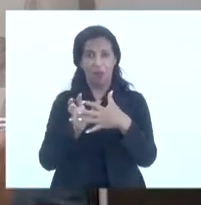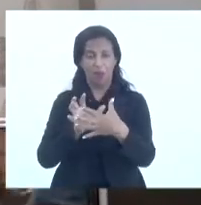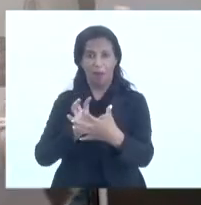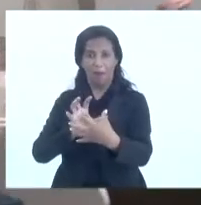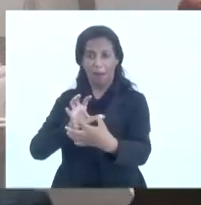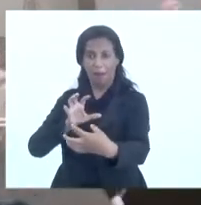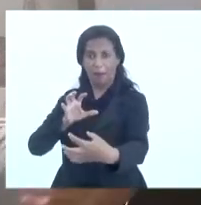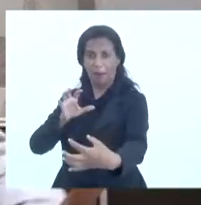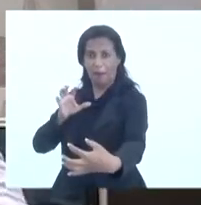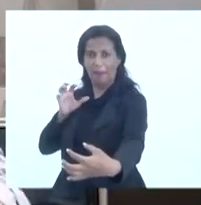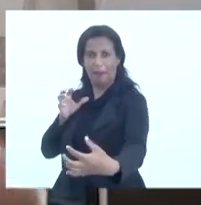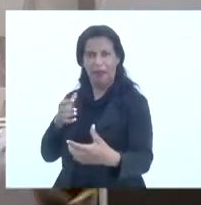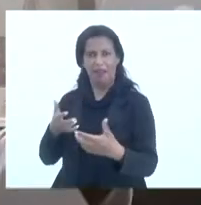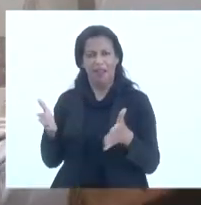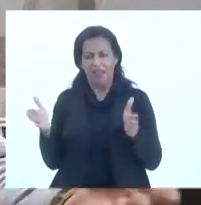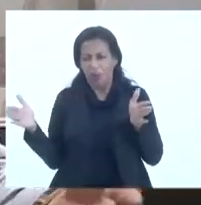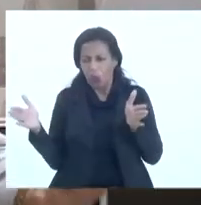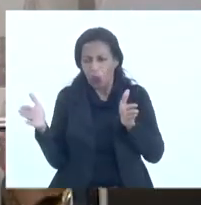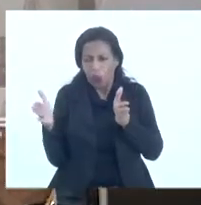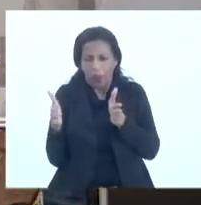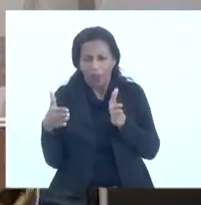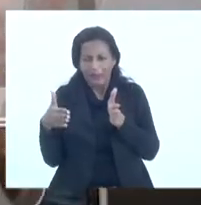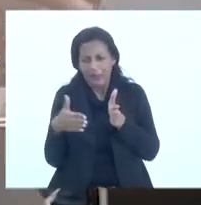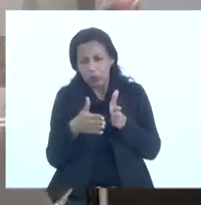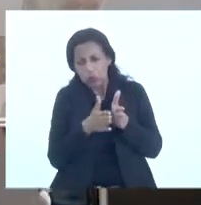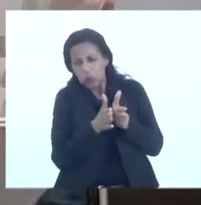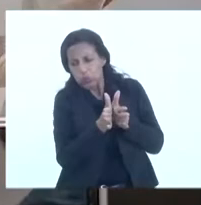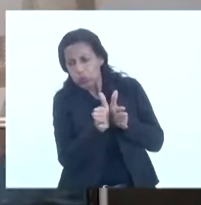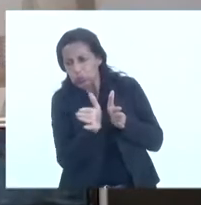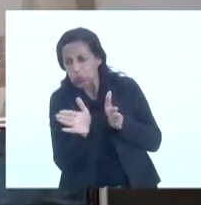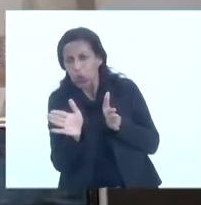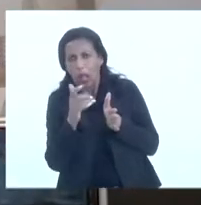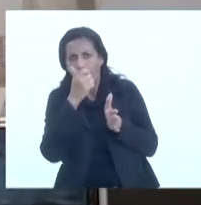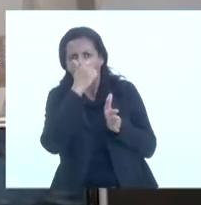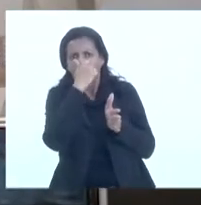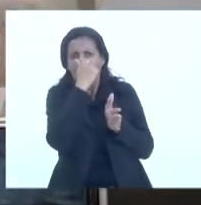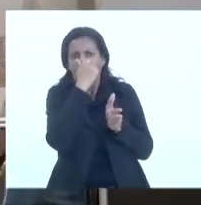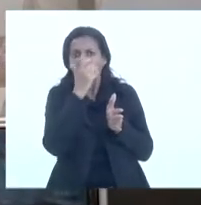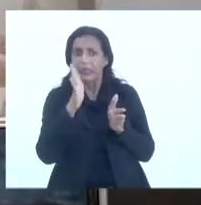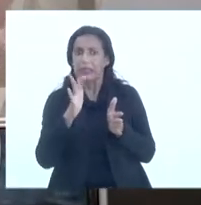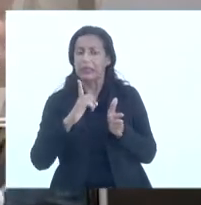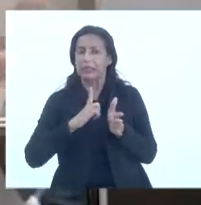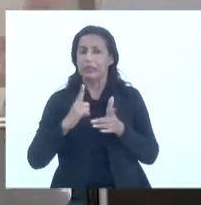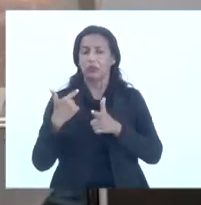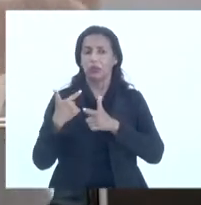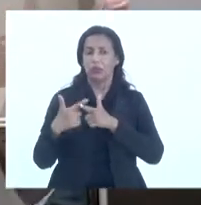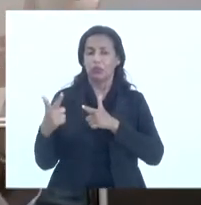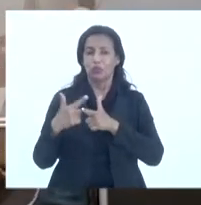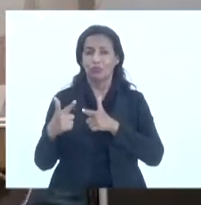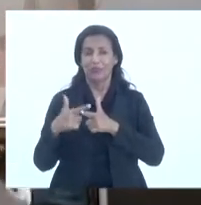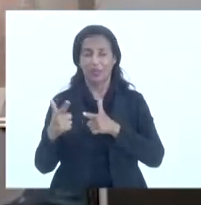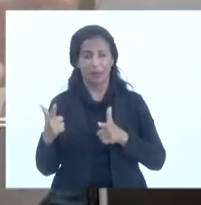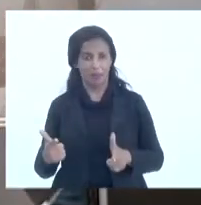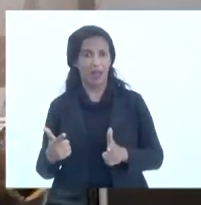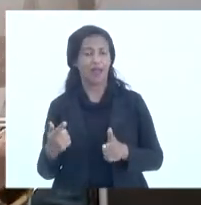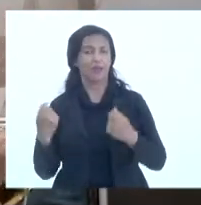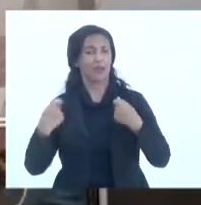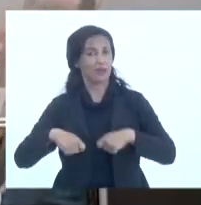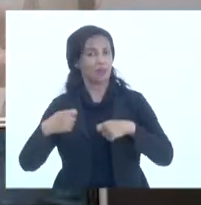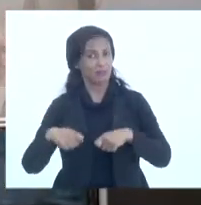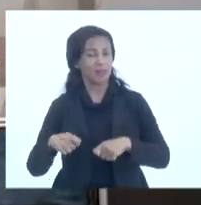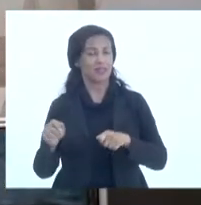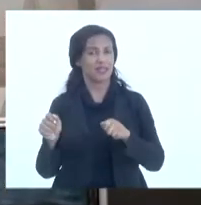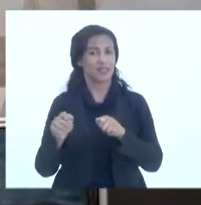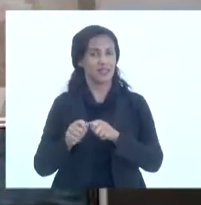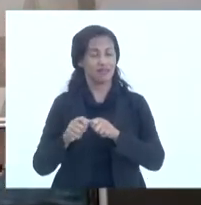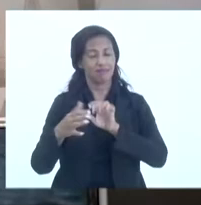estradas continuam estreitas, cheias de curva. Então, a gente tem um trabalho hoje para ser executado, que acho que é uma prioridade, que é